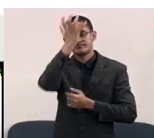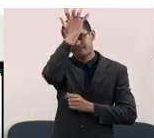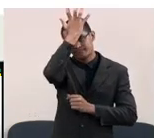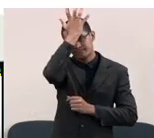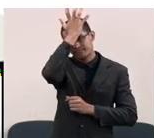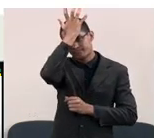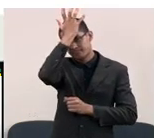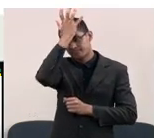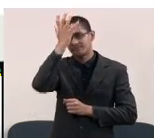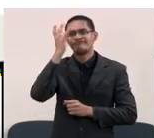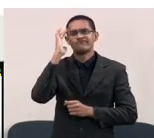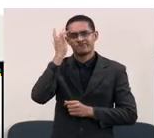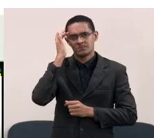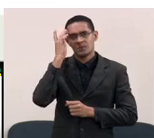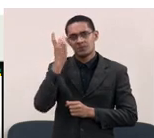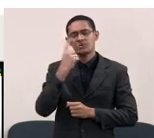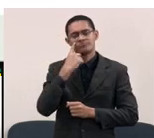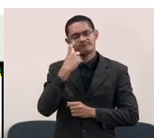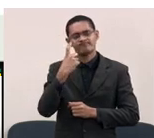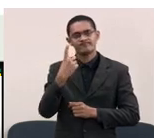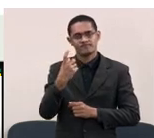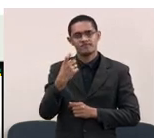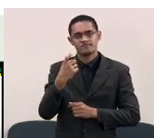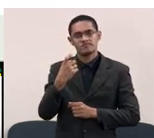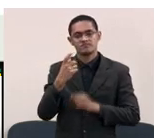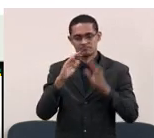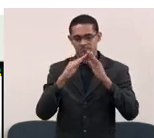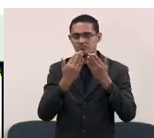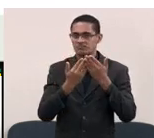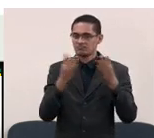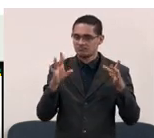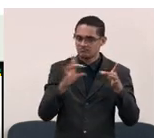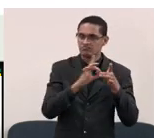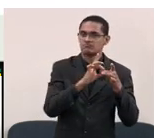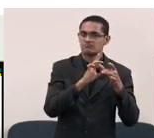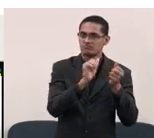aí já nem interessaria muito o seu requerimento.